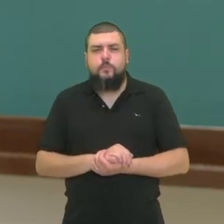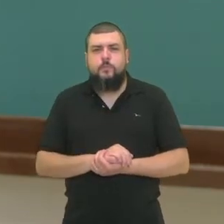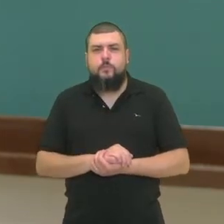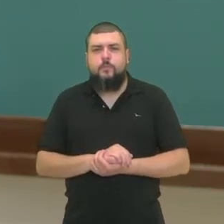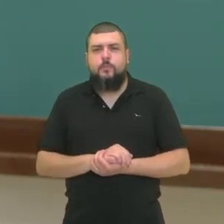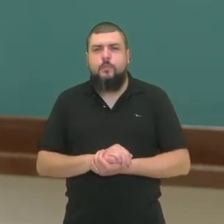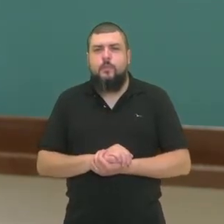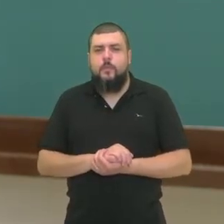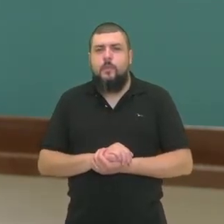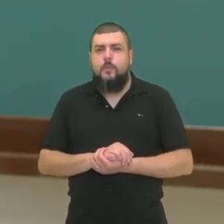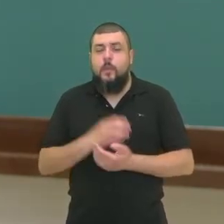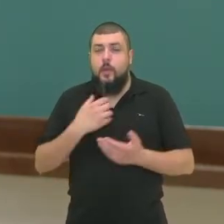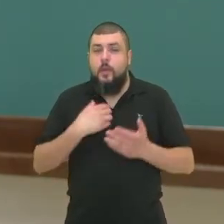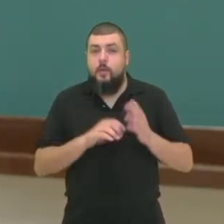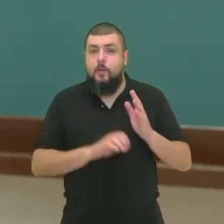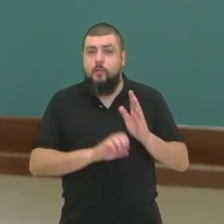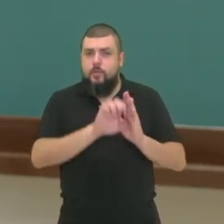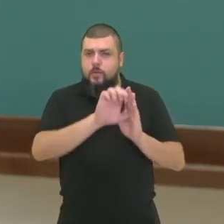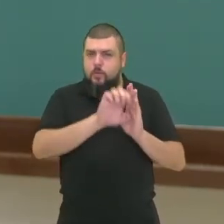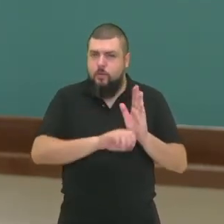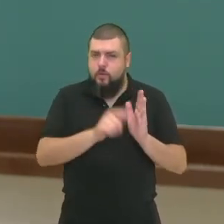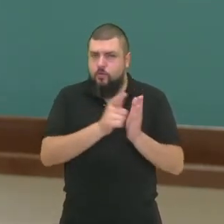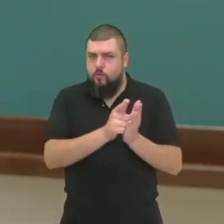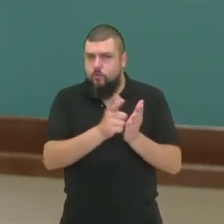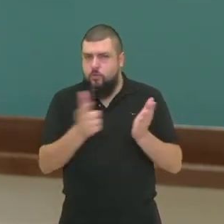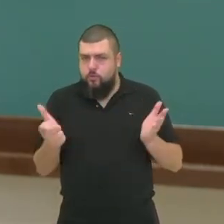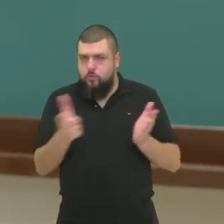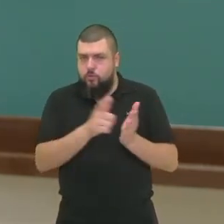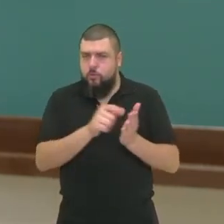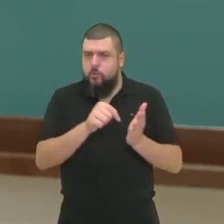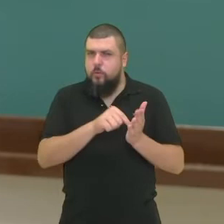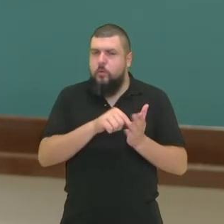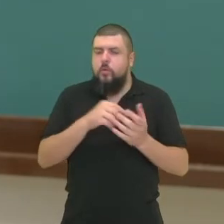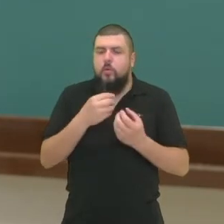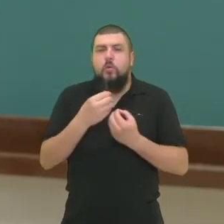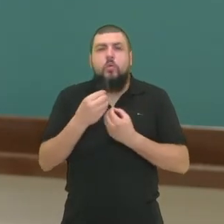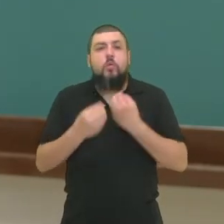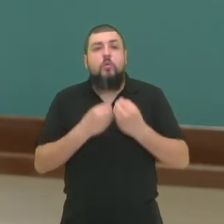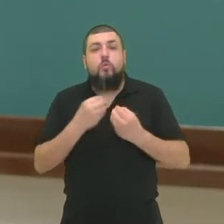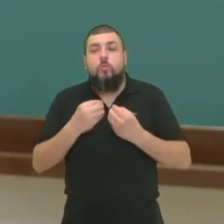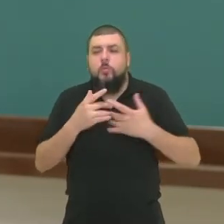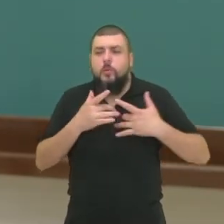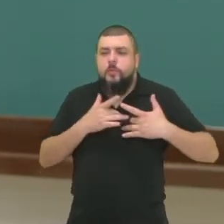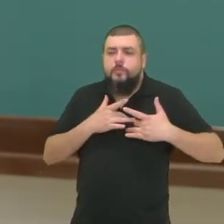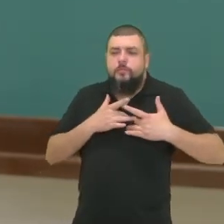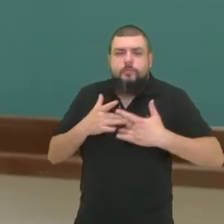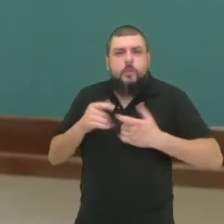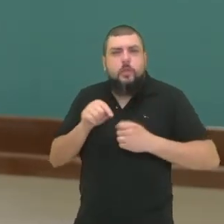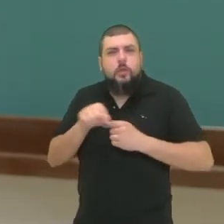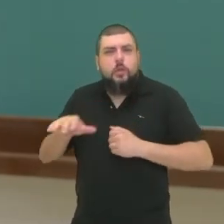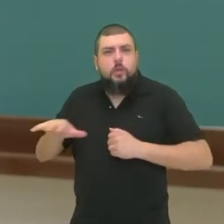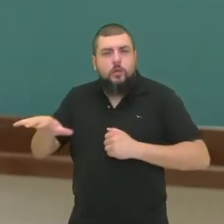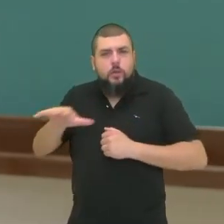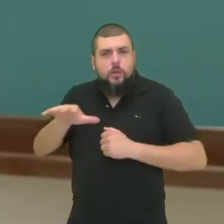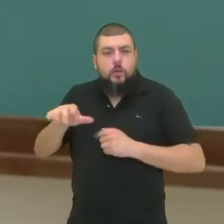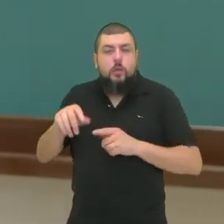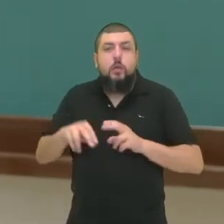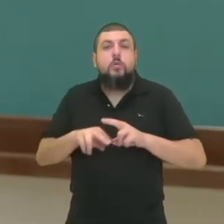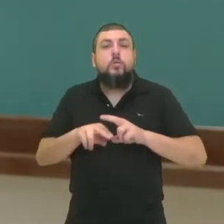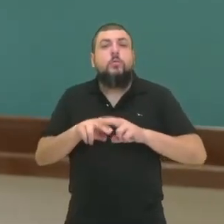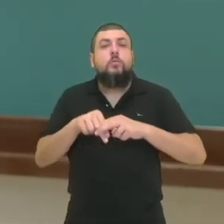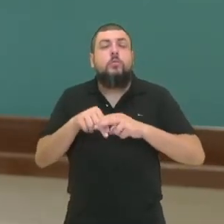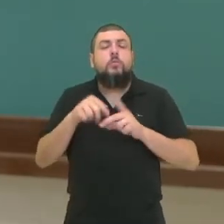sendo feitas no monitoramento e auxílio aos moradores em situação de rua devido à queda acentuada da